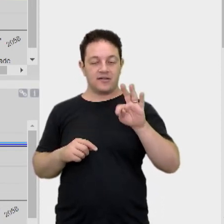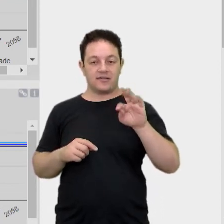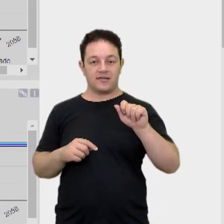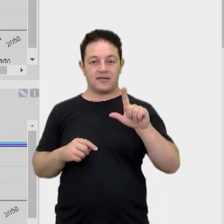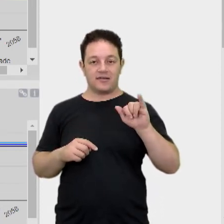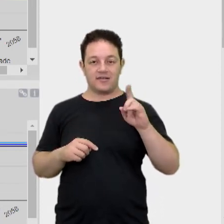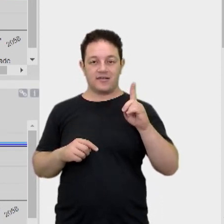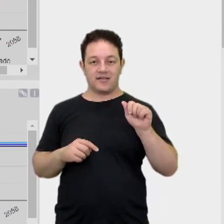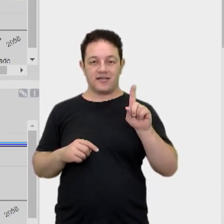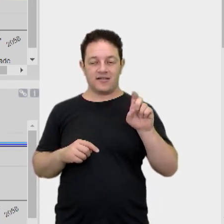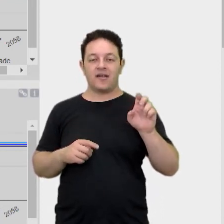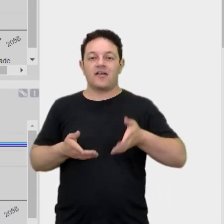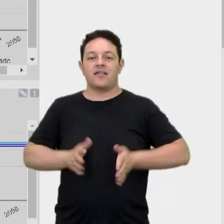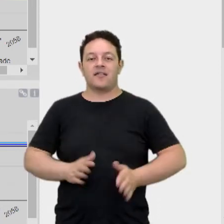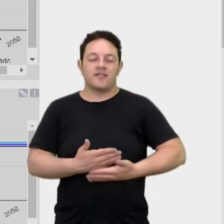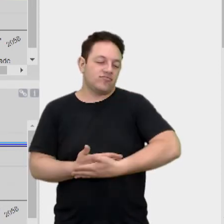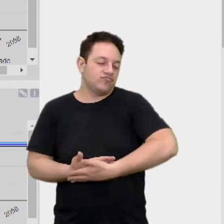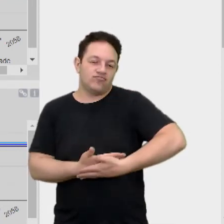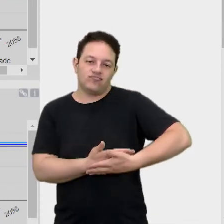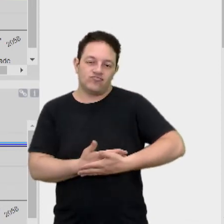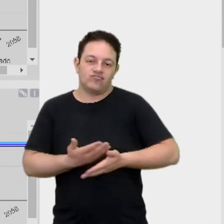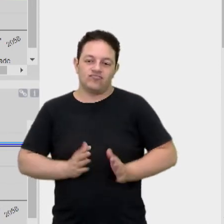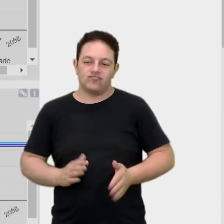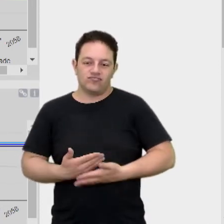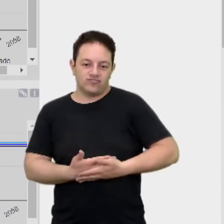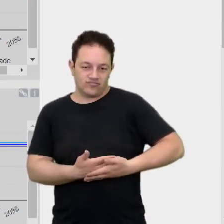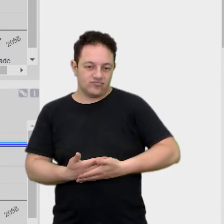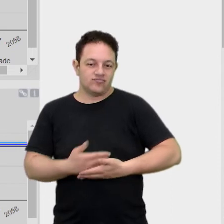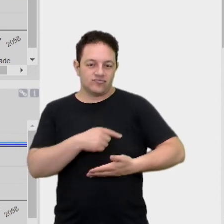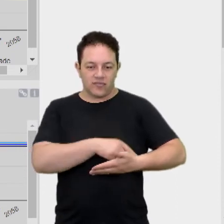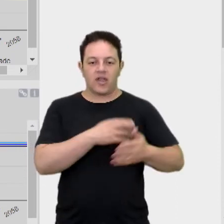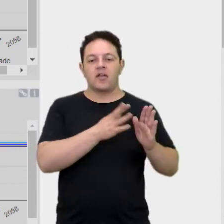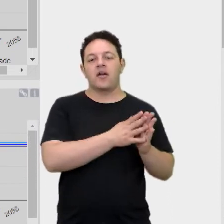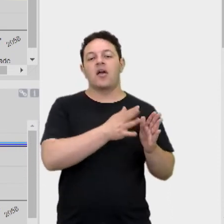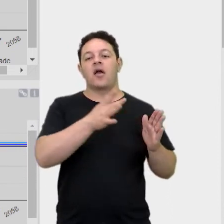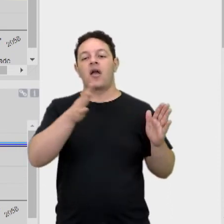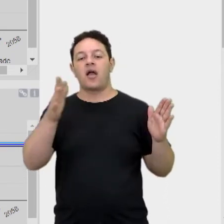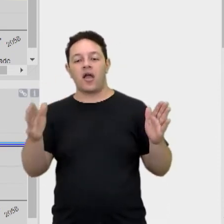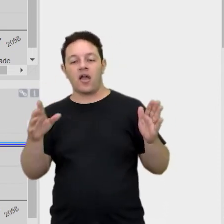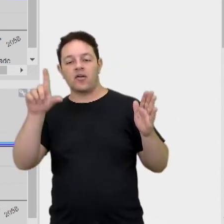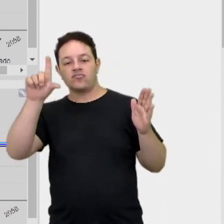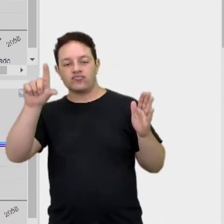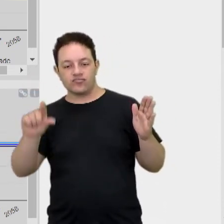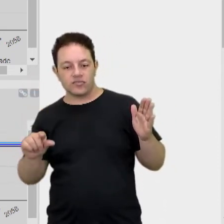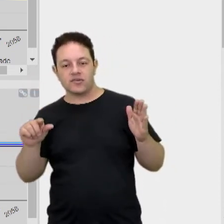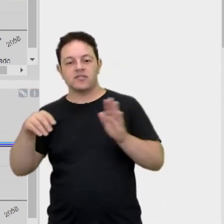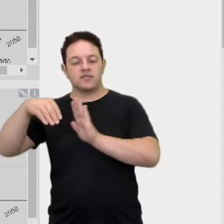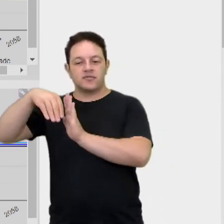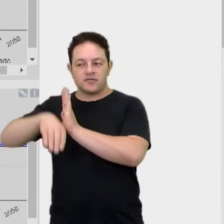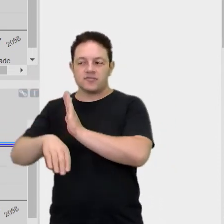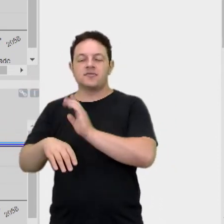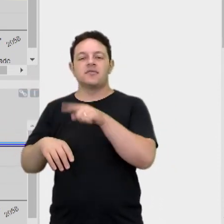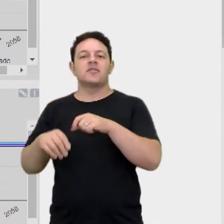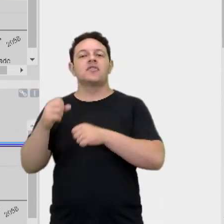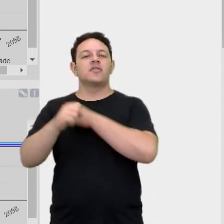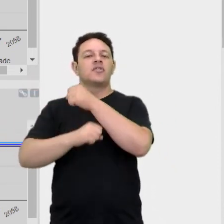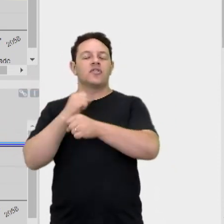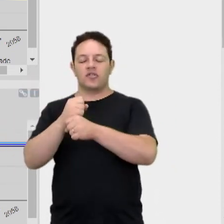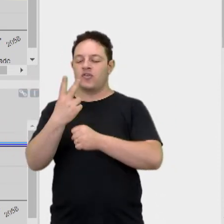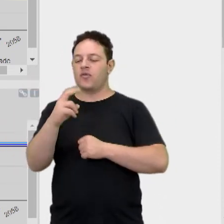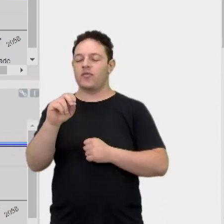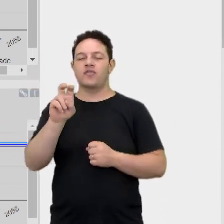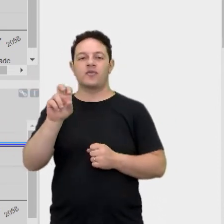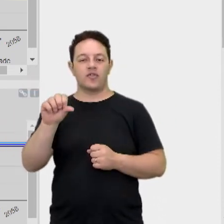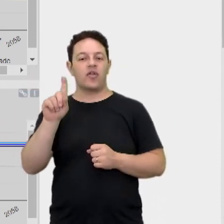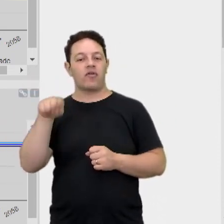de habitantes, né? Isso na taxa de natalidade. E aí vai cair aí para 2059 para